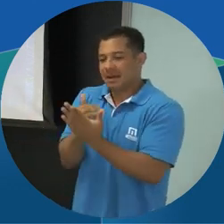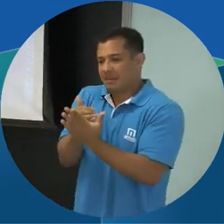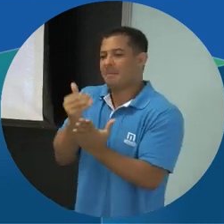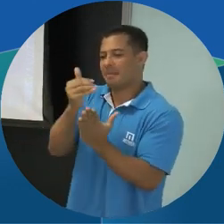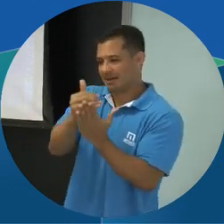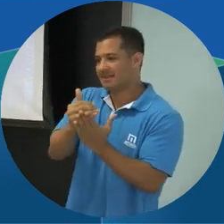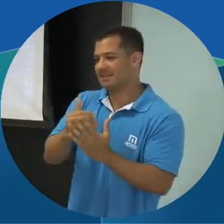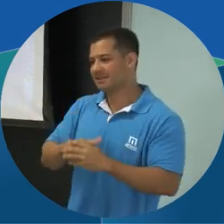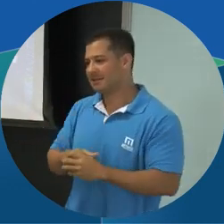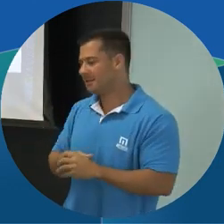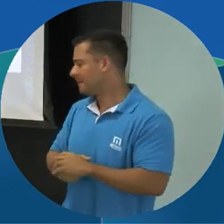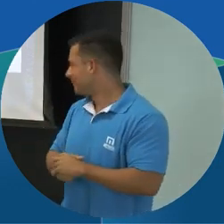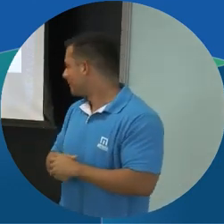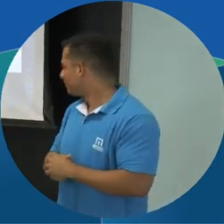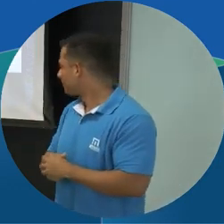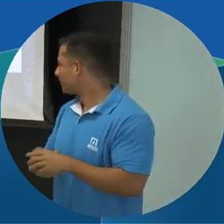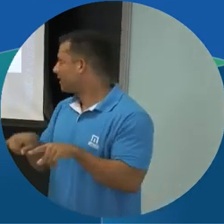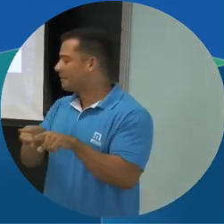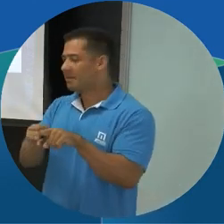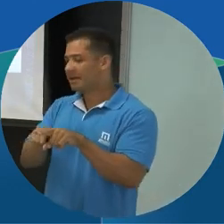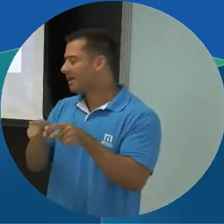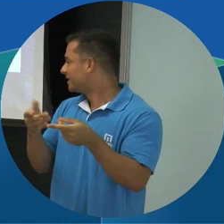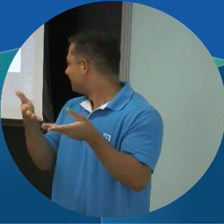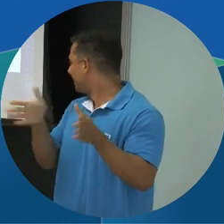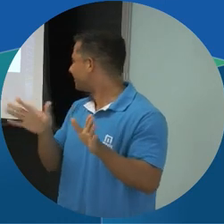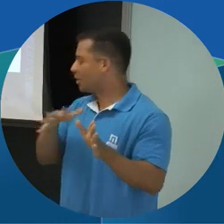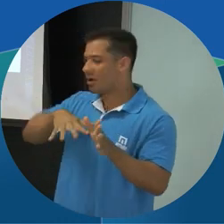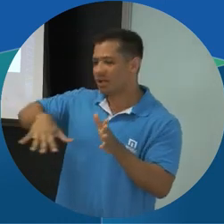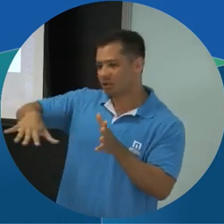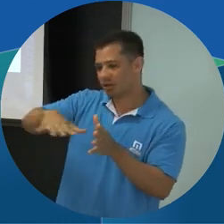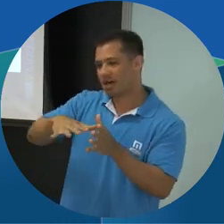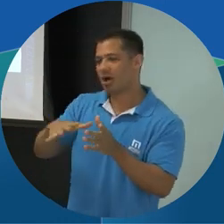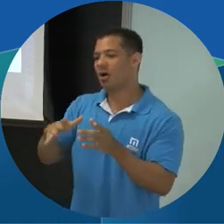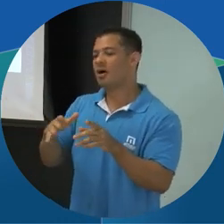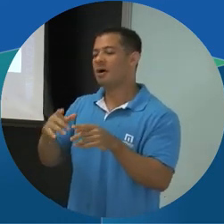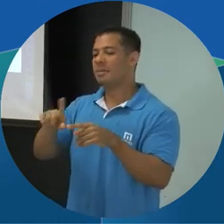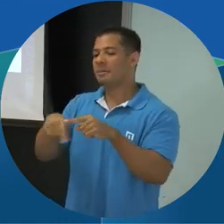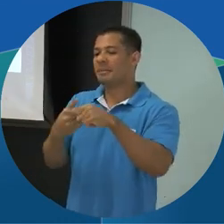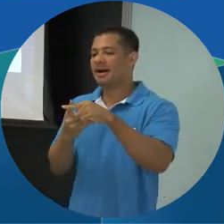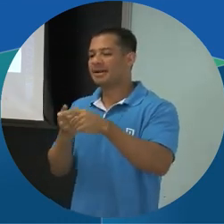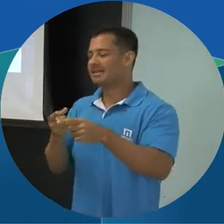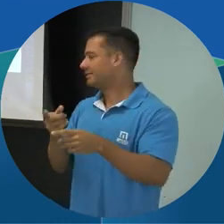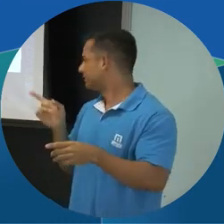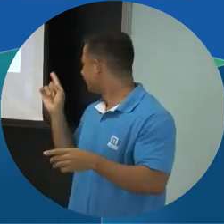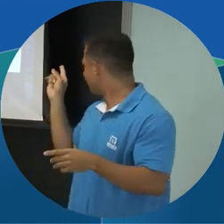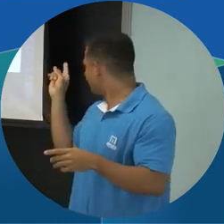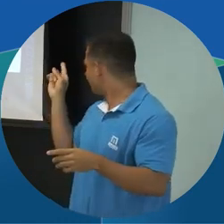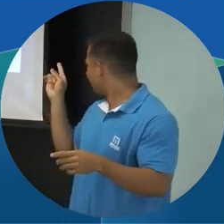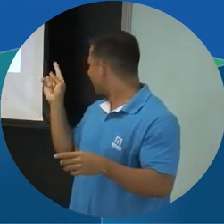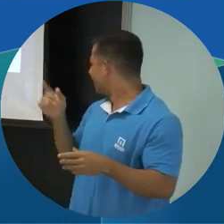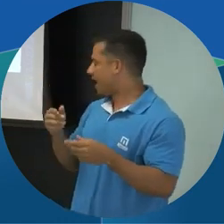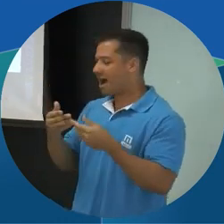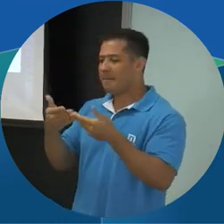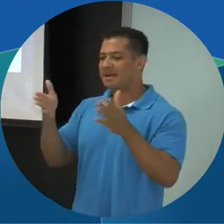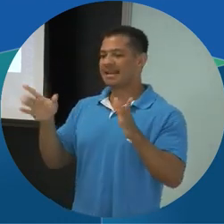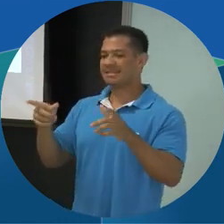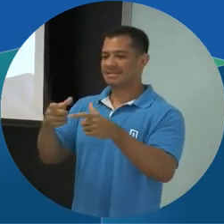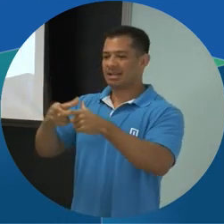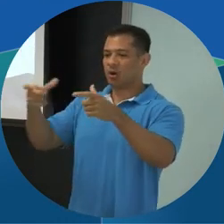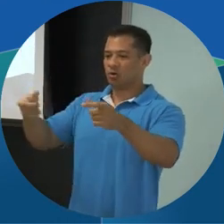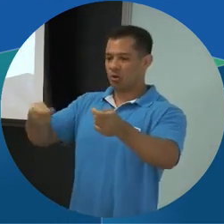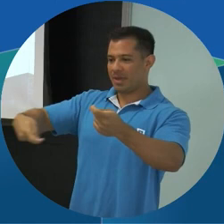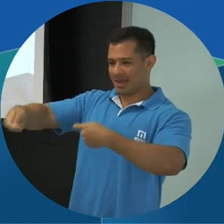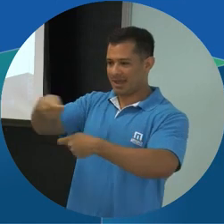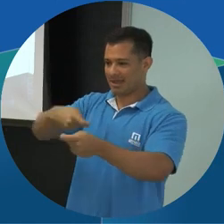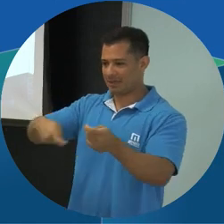proporcionar uma expansão regional e ter uma ampliação do mercado endereçável, conseguir atender uma gama maior de